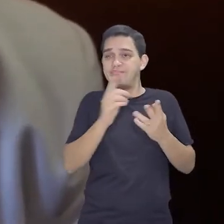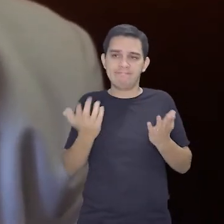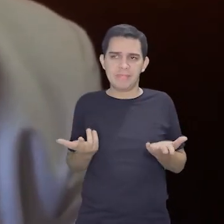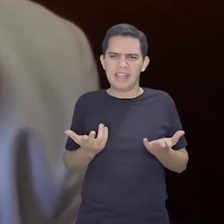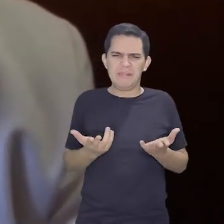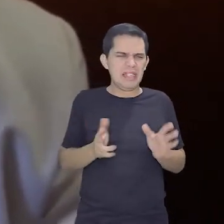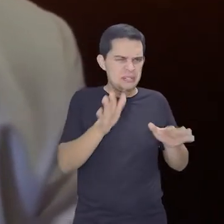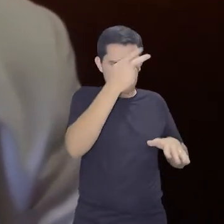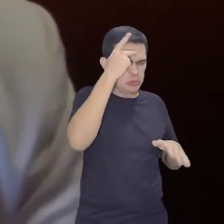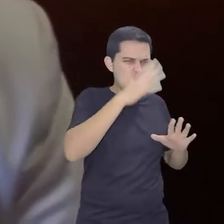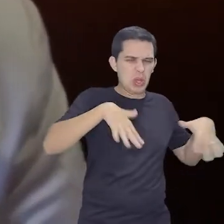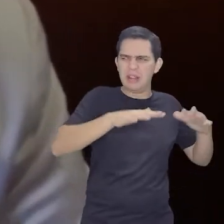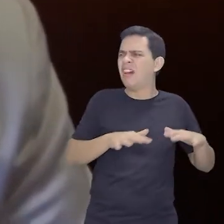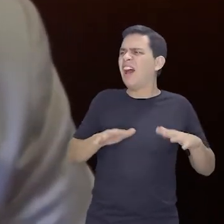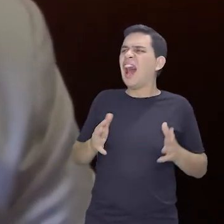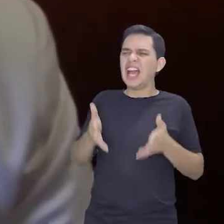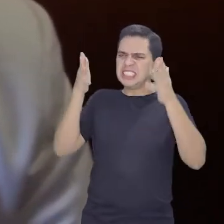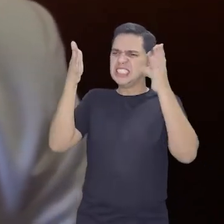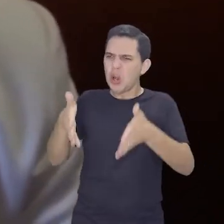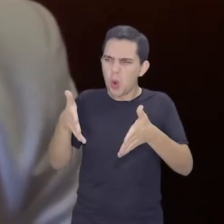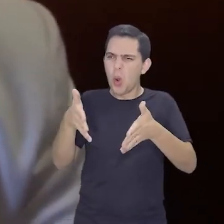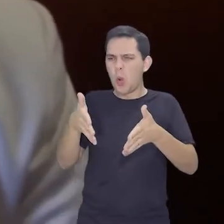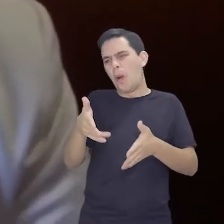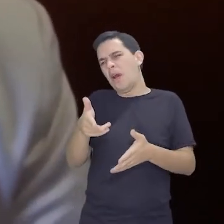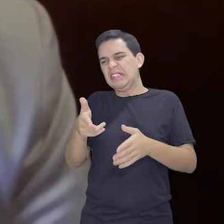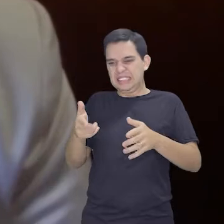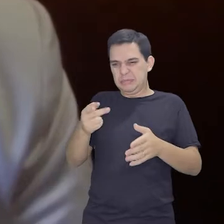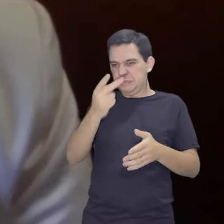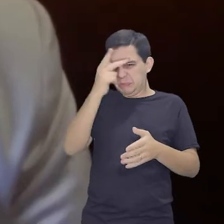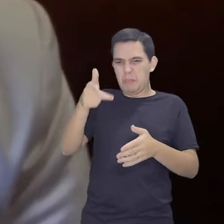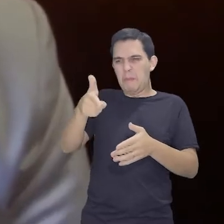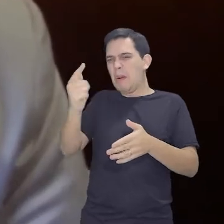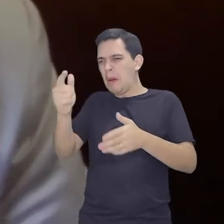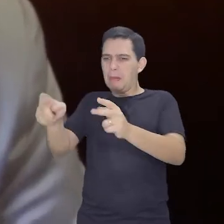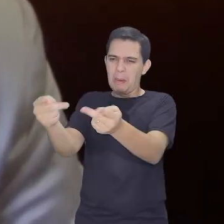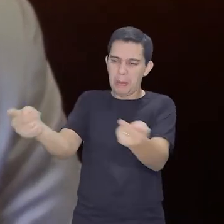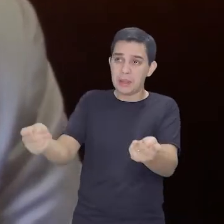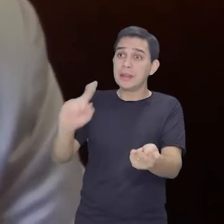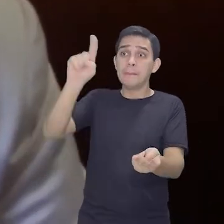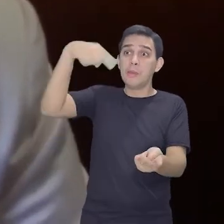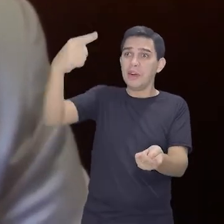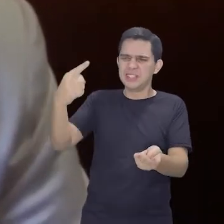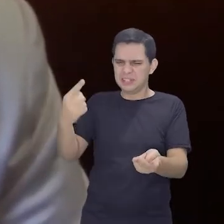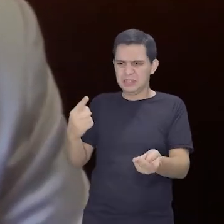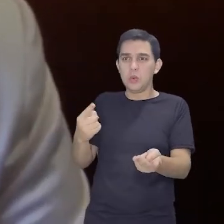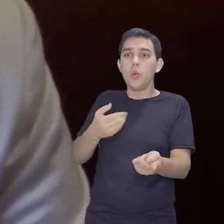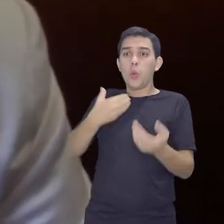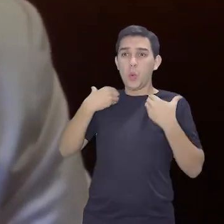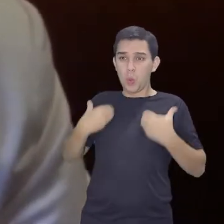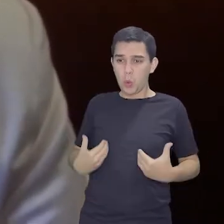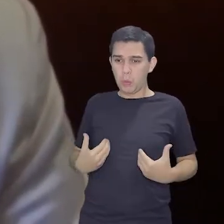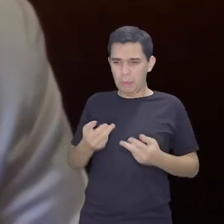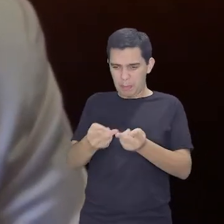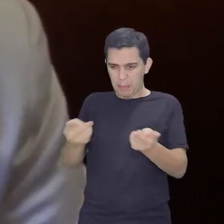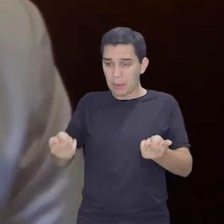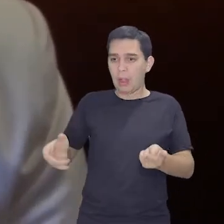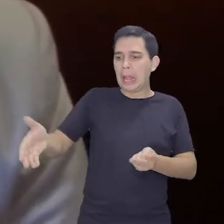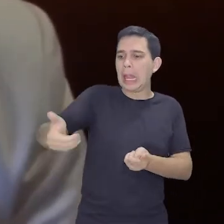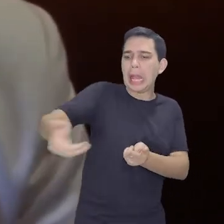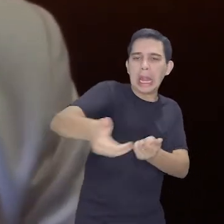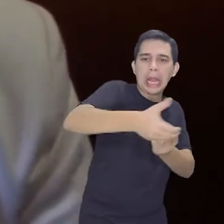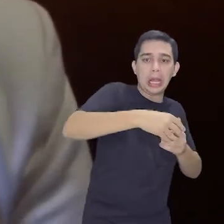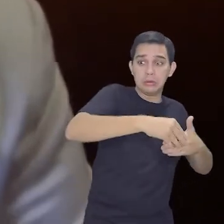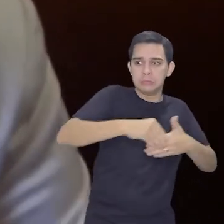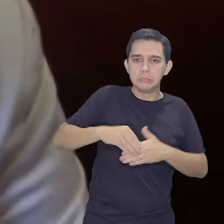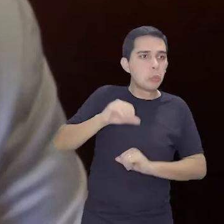Isso, evidentemente, não funciona assim. O promotor que avaliou o homicídio, ele avaliou o inquérito da Delegacia de Homicídios, da DH, no estado em que